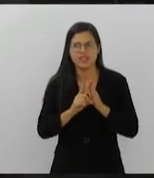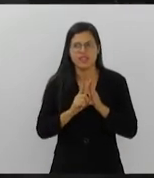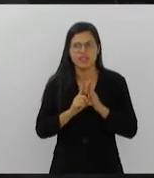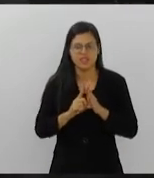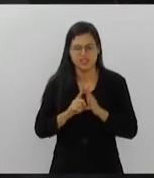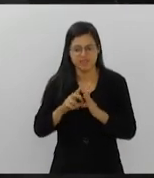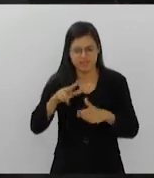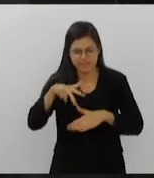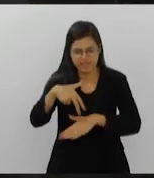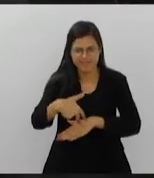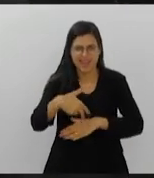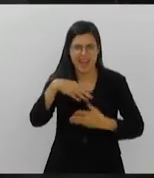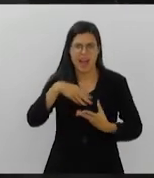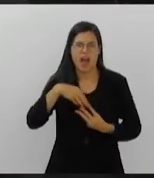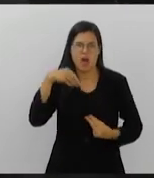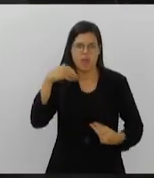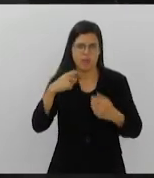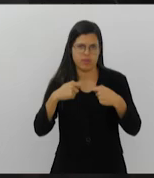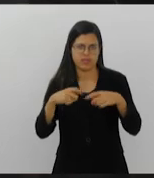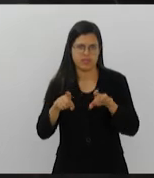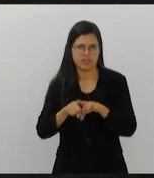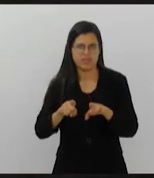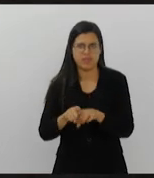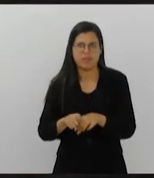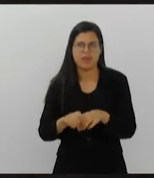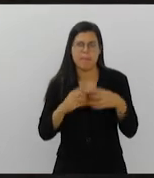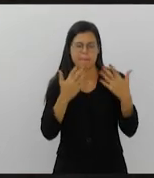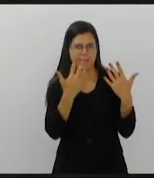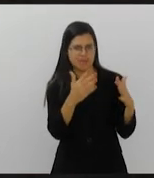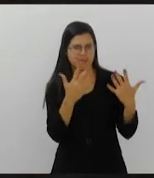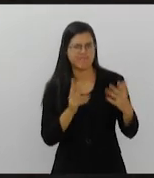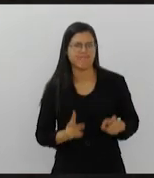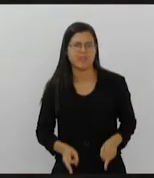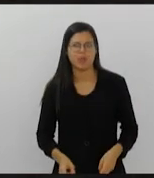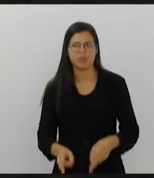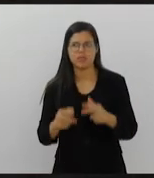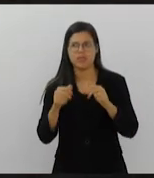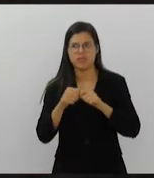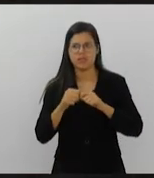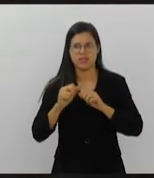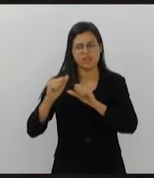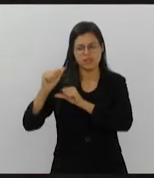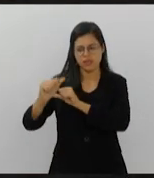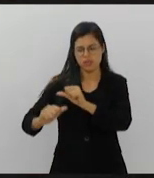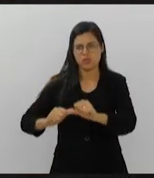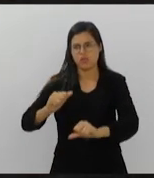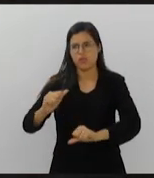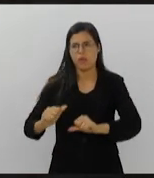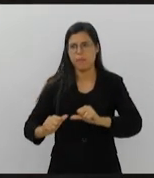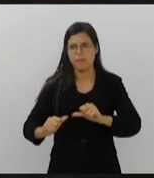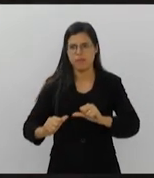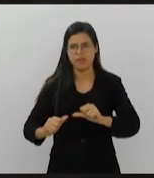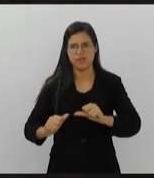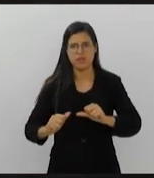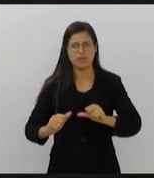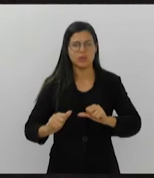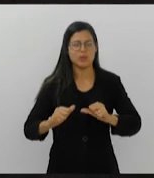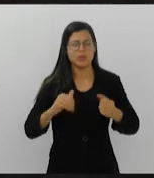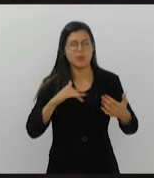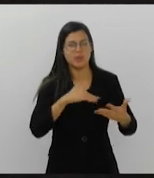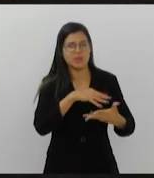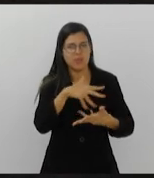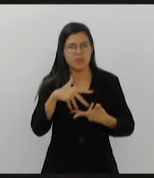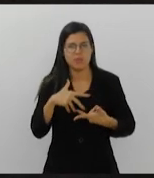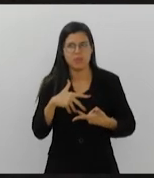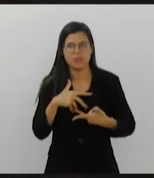ser. E é isso que o senhor é. Parabéns que continue fazendo isso e transformando esse pequeno mundo